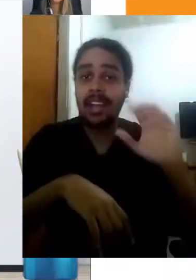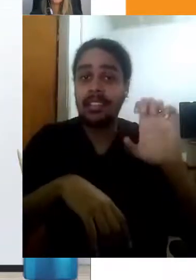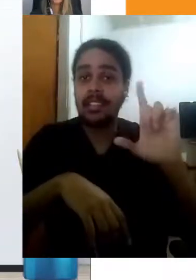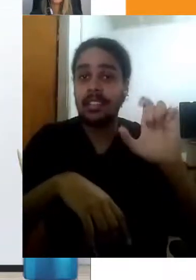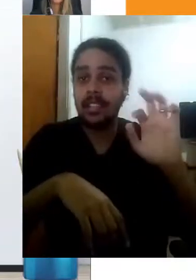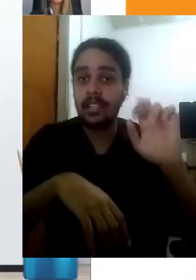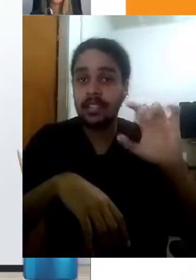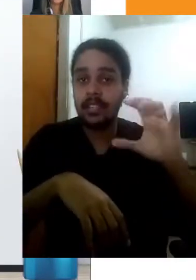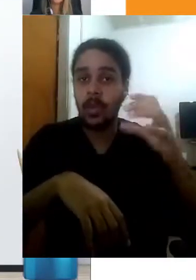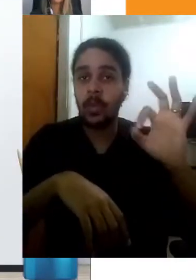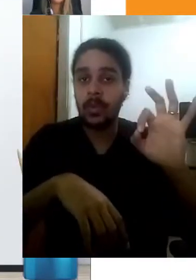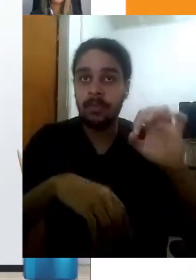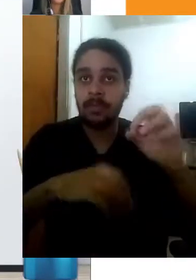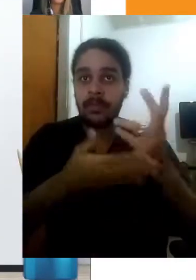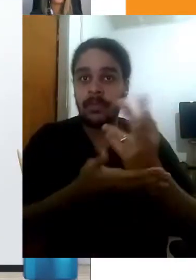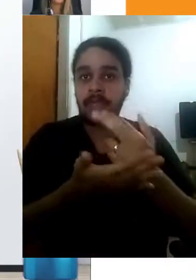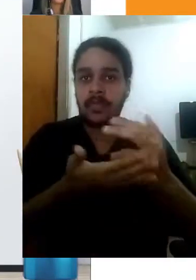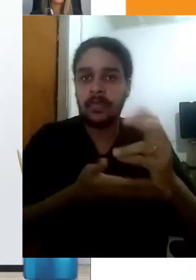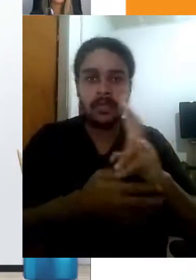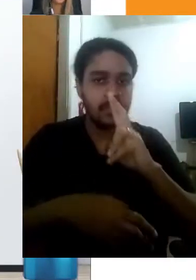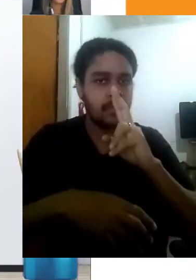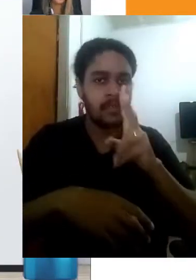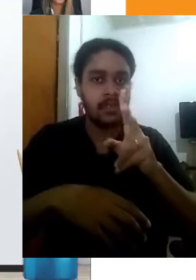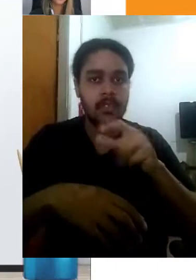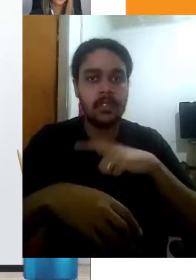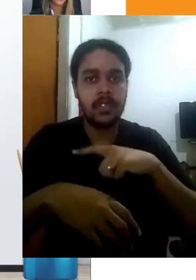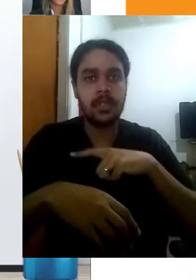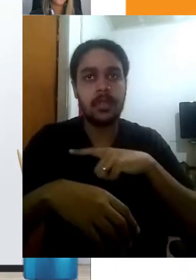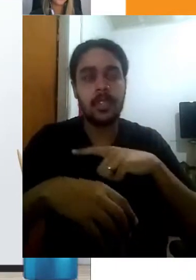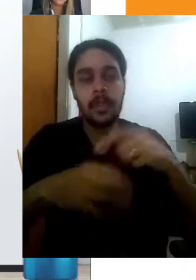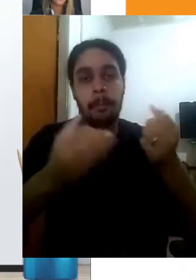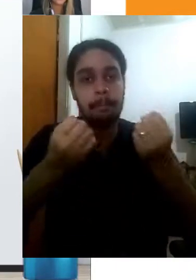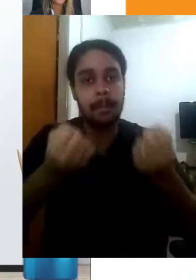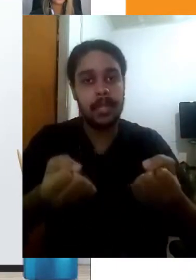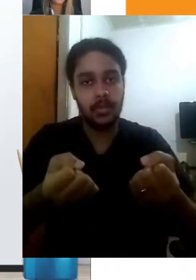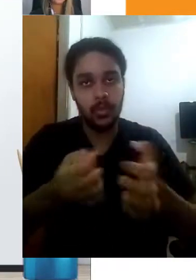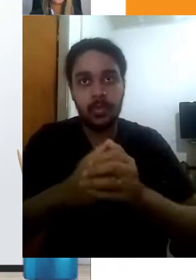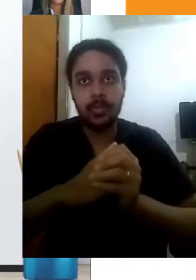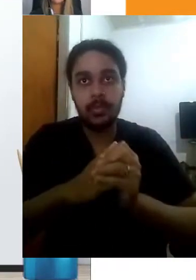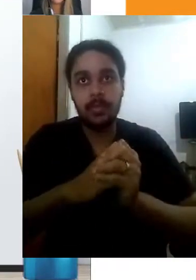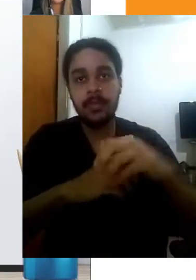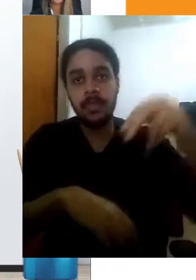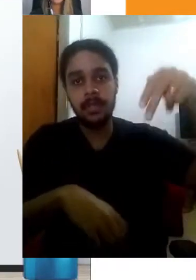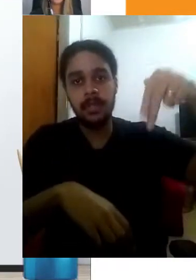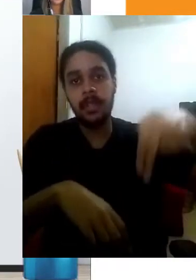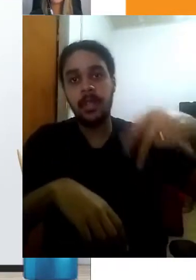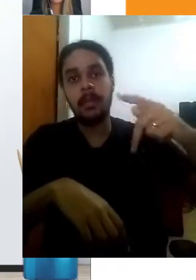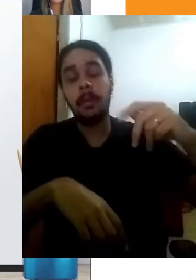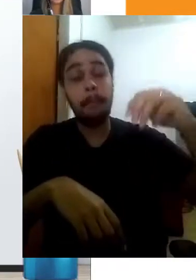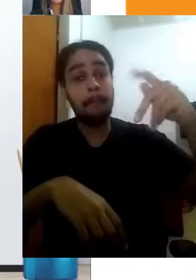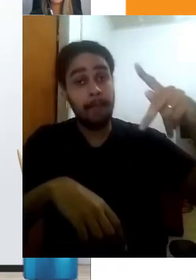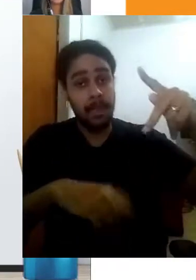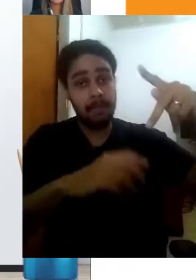com horizontal. Desenhando as forças, teremos força-peso, sempre vertical para